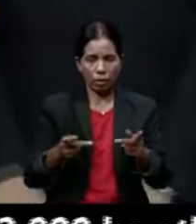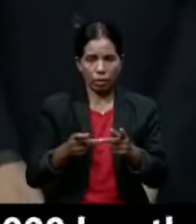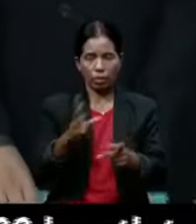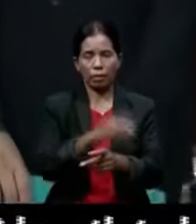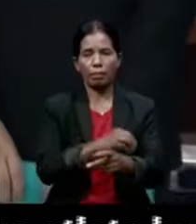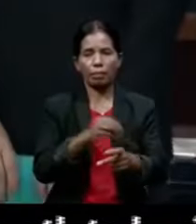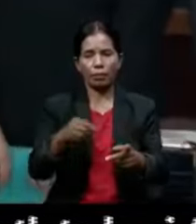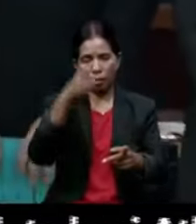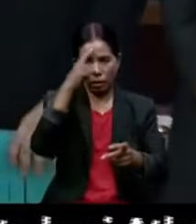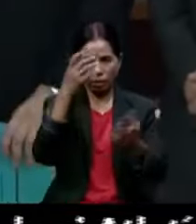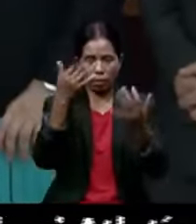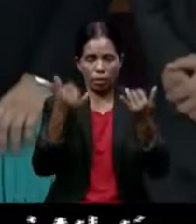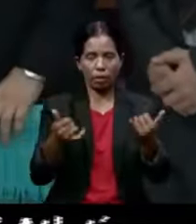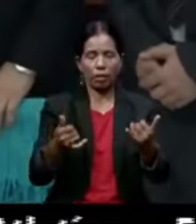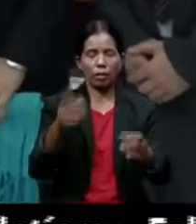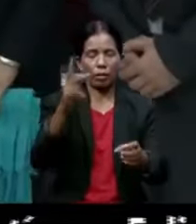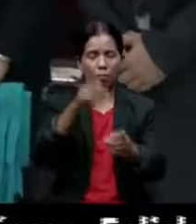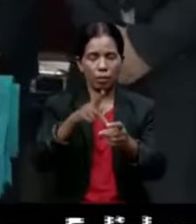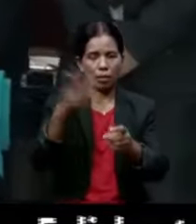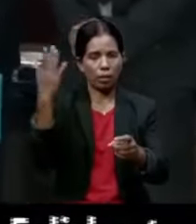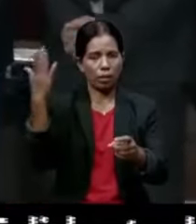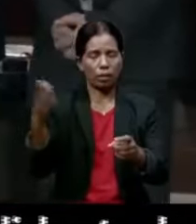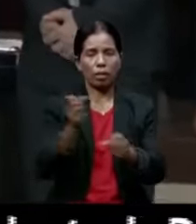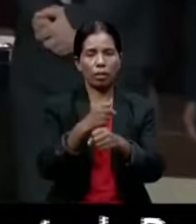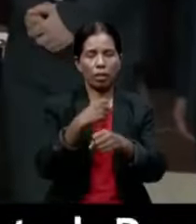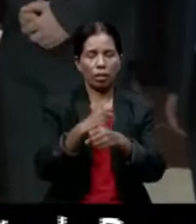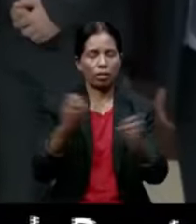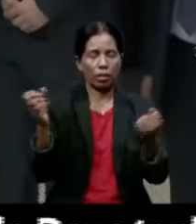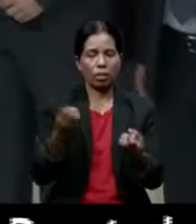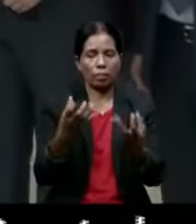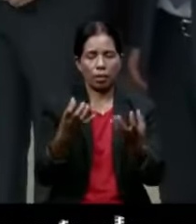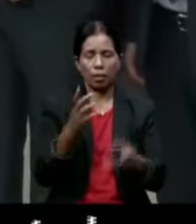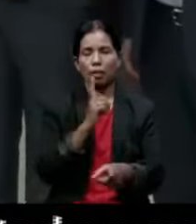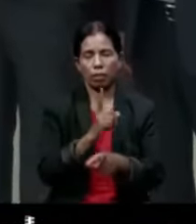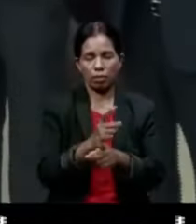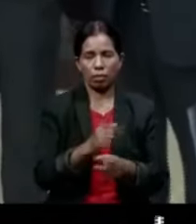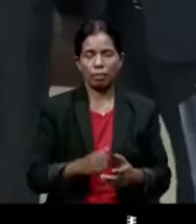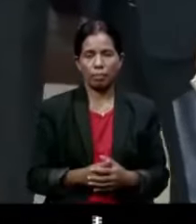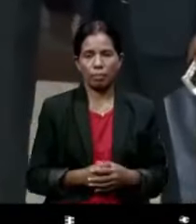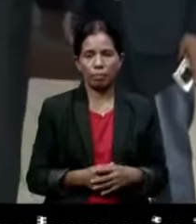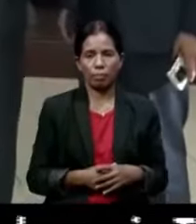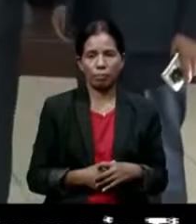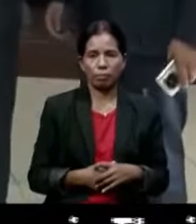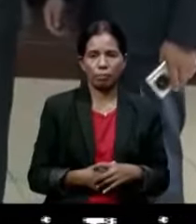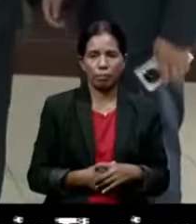carbono, tambadarão ne, minamatang e a Baiundang, produção da sustentável ONA. Santina de Jesus, Marito da Costa, GMN.